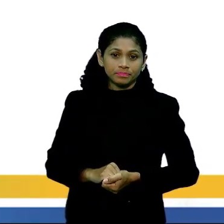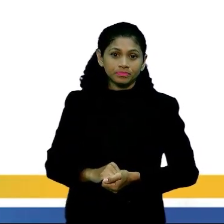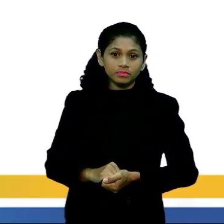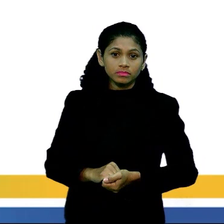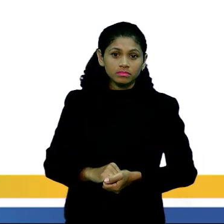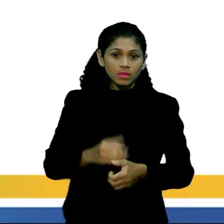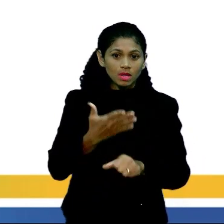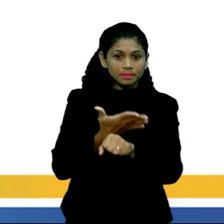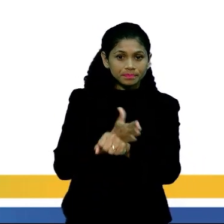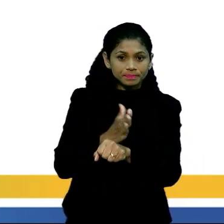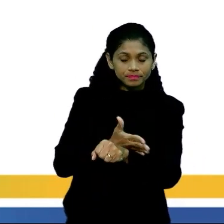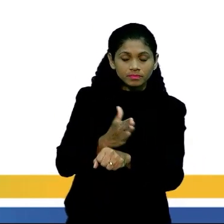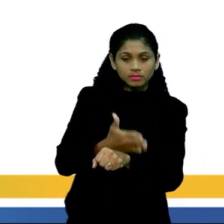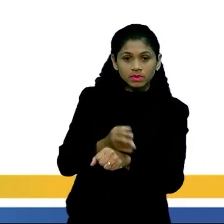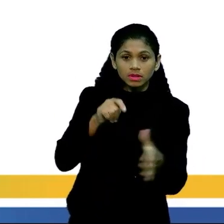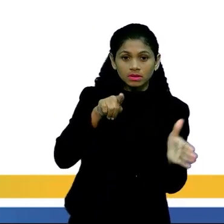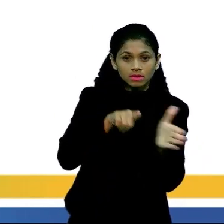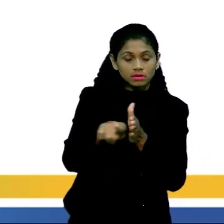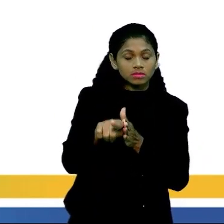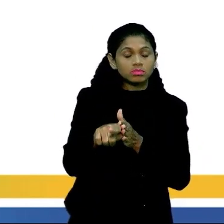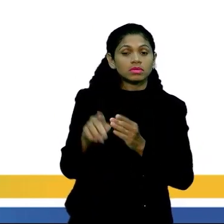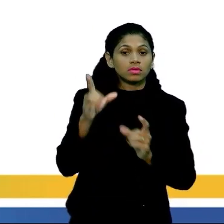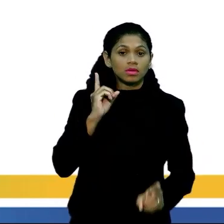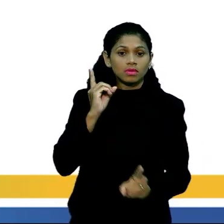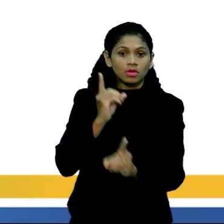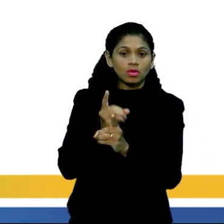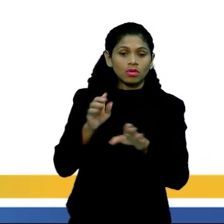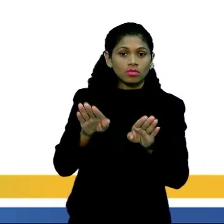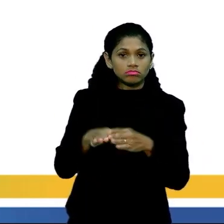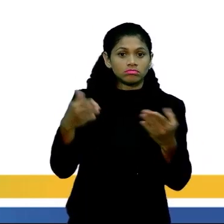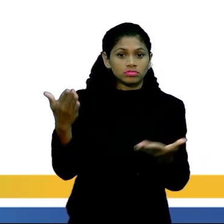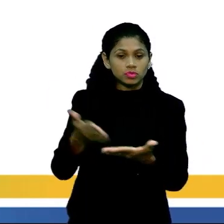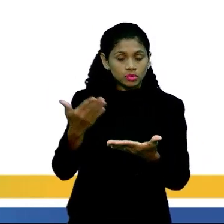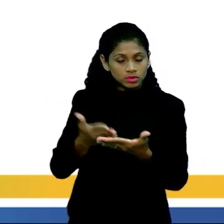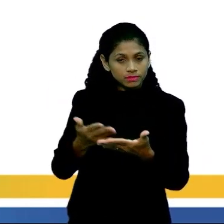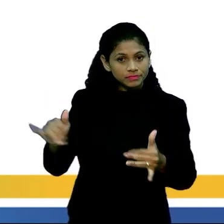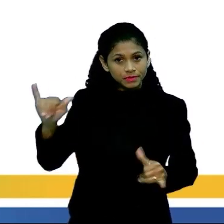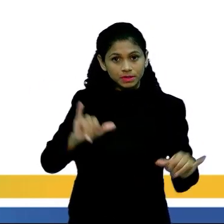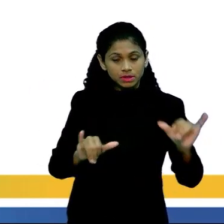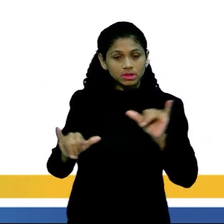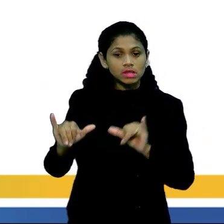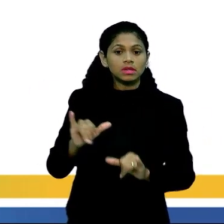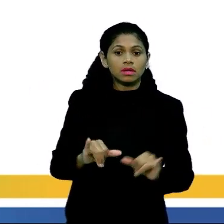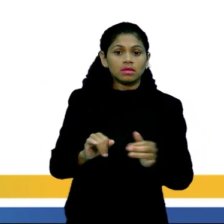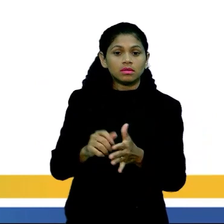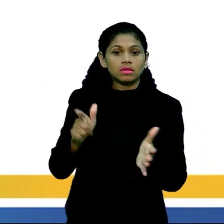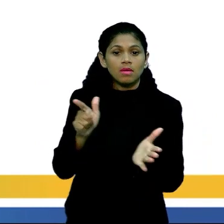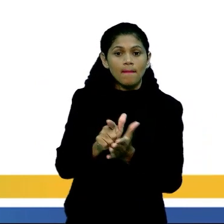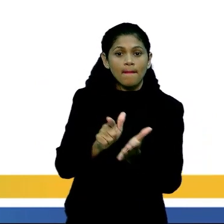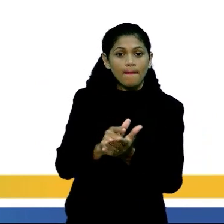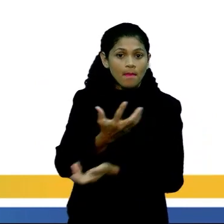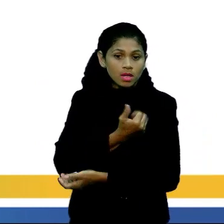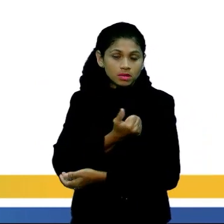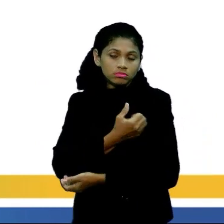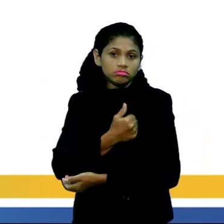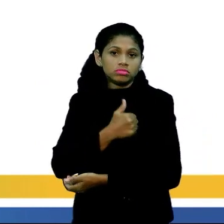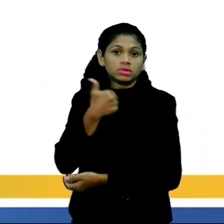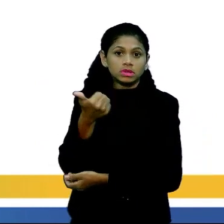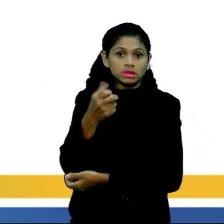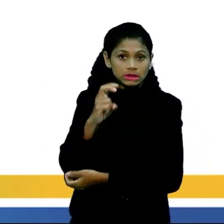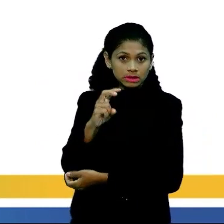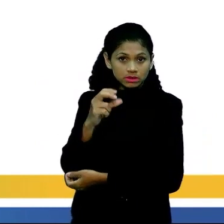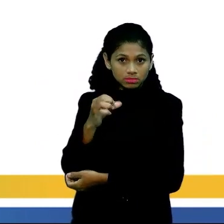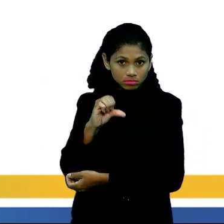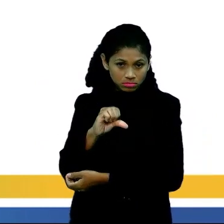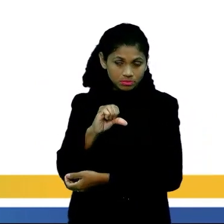questão vocês conseguem encontrar no livro, né? No livro 1 de Química, na página 159. Ela diz o seguinte, é uma questão